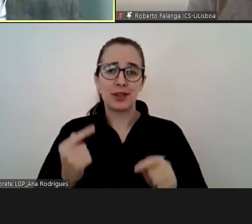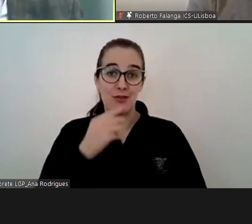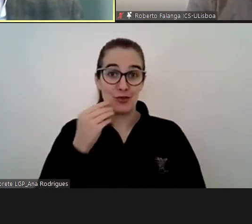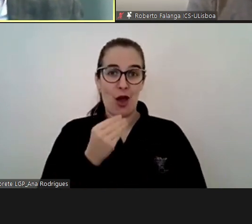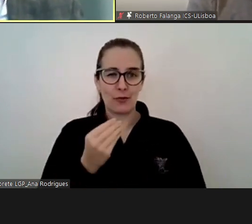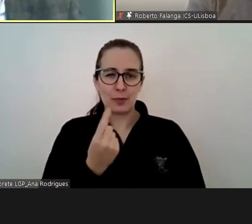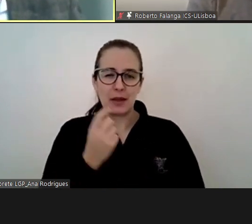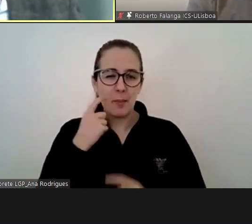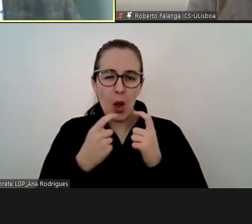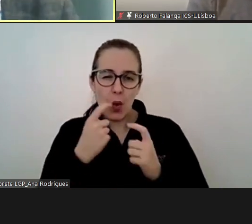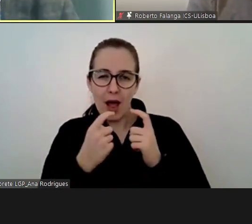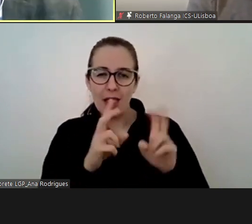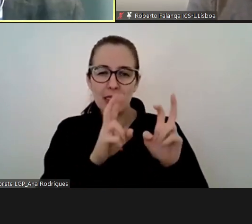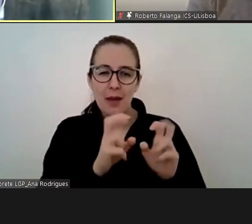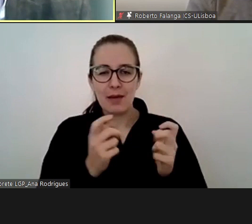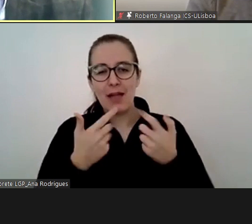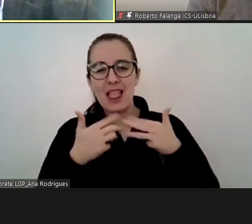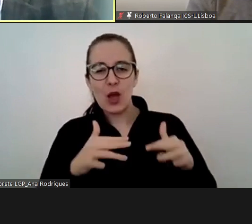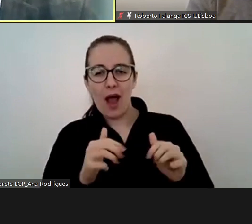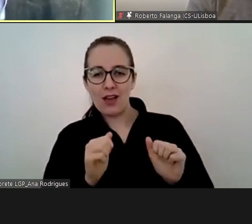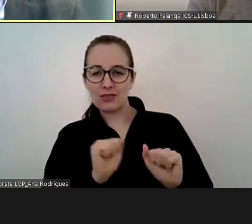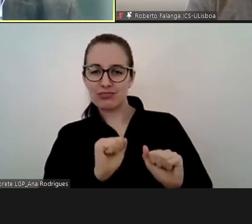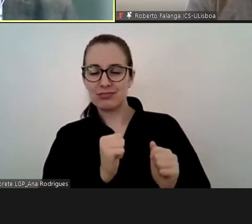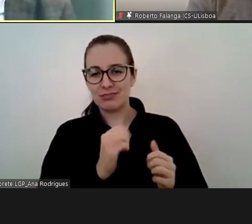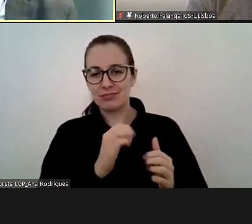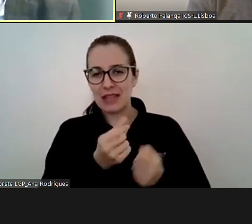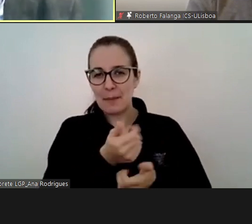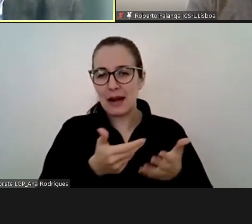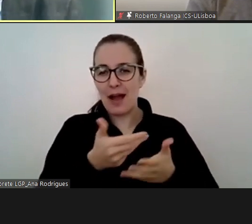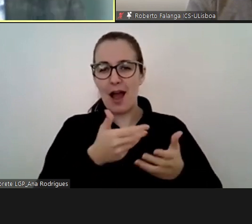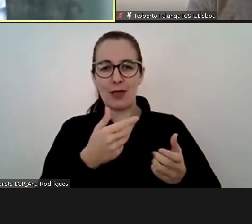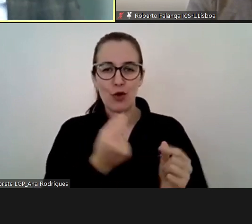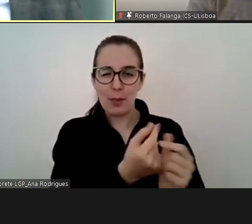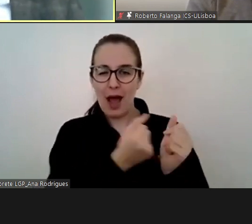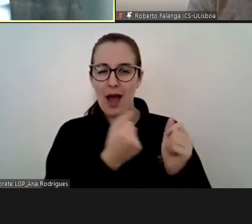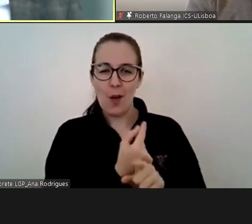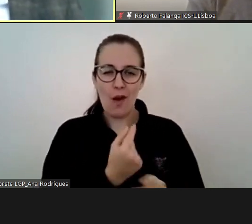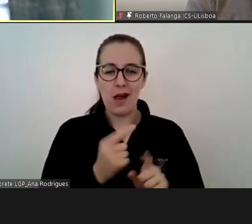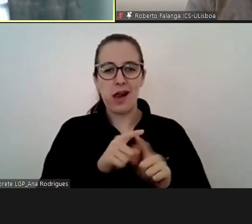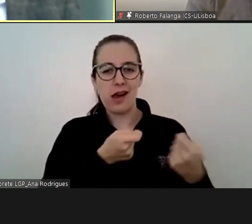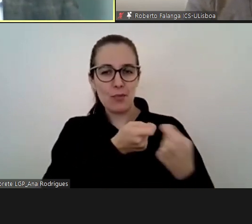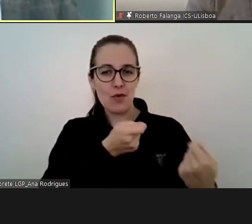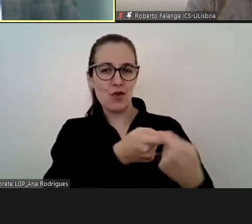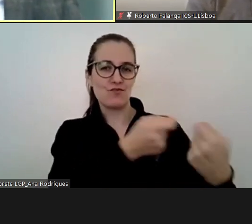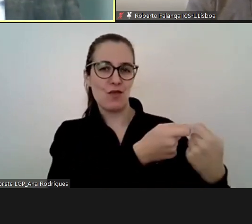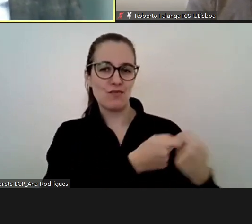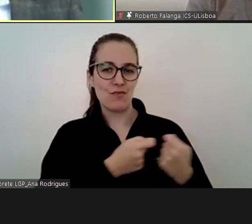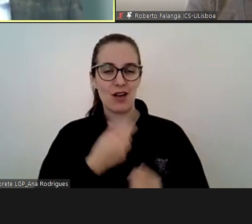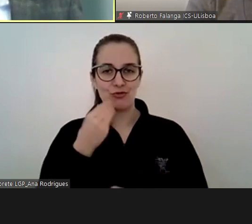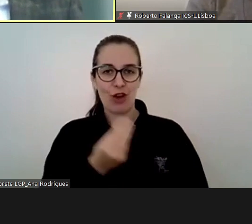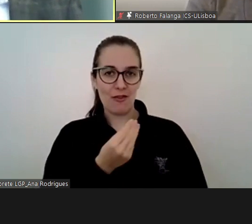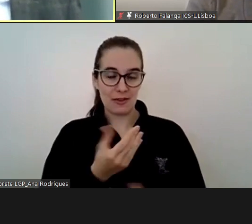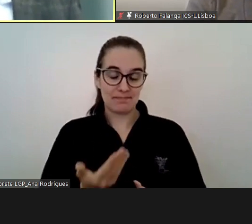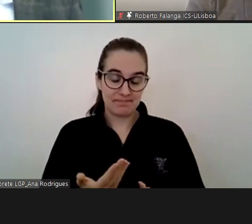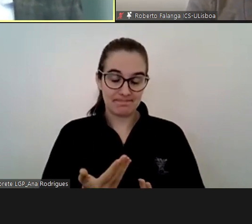nichos de mercado, enfim, falando aqui um pouco a linguagem do consumo, como se dizia há pouco, de consumir, eles têm que encontrar nichos de mercado. E, portanto, obviamente,